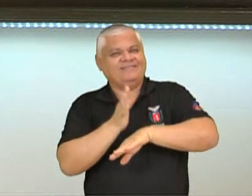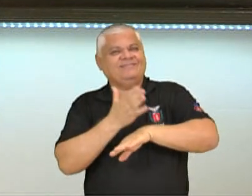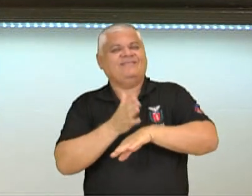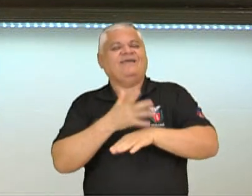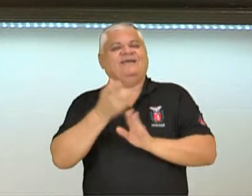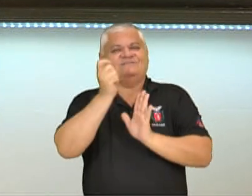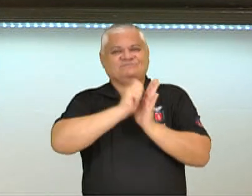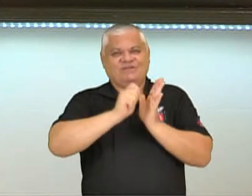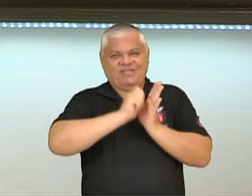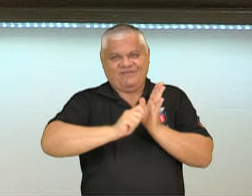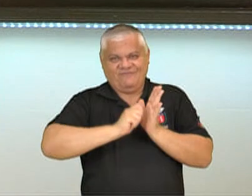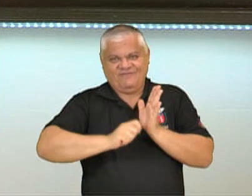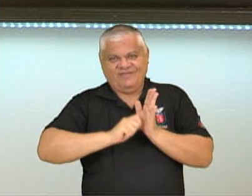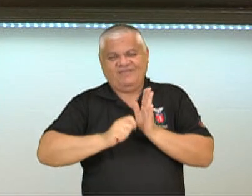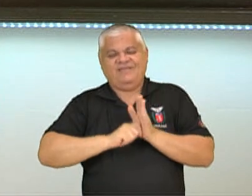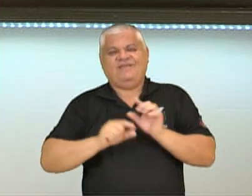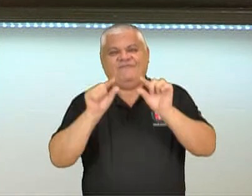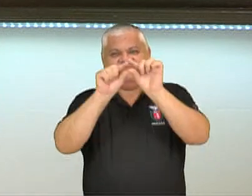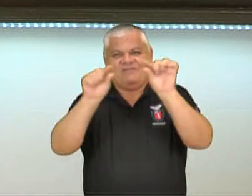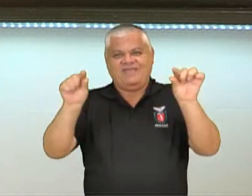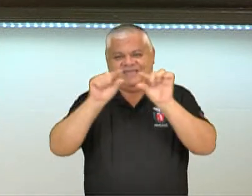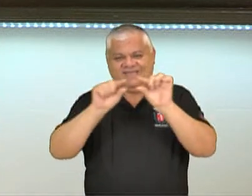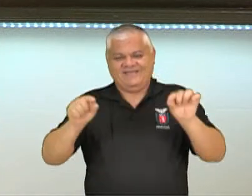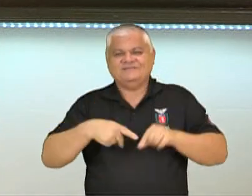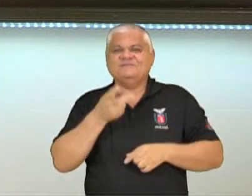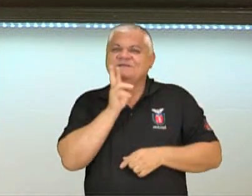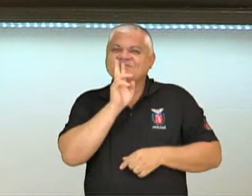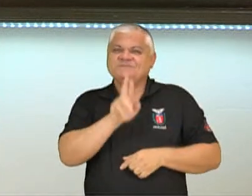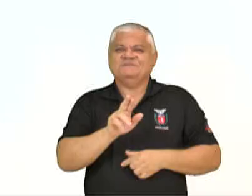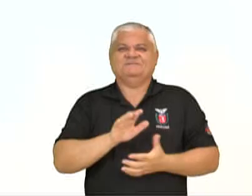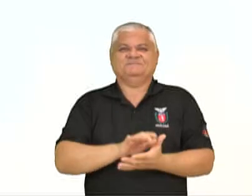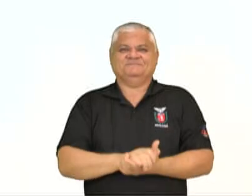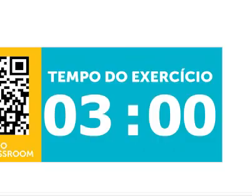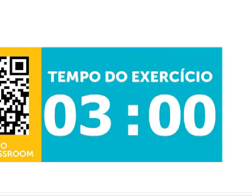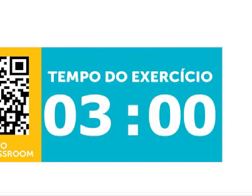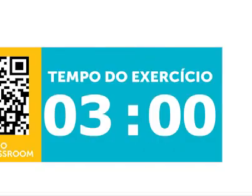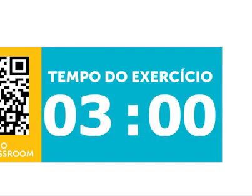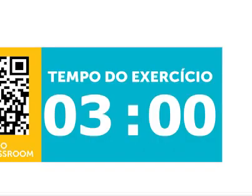língua escrita, elaborando 1 ou 2 frases para responder essa atividade.